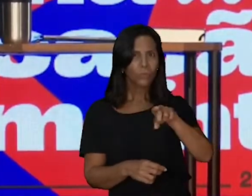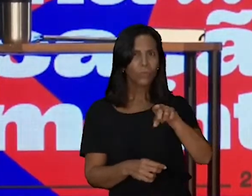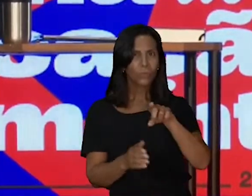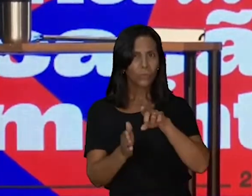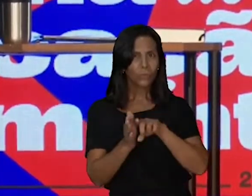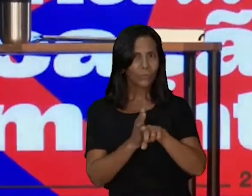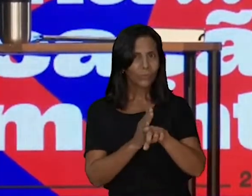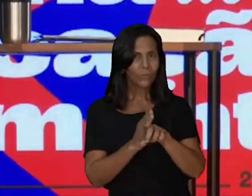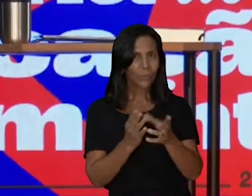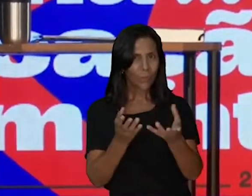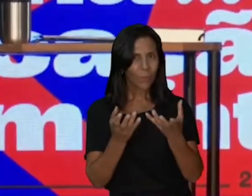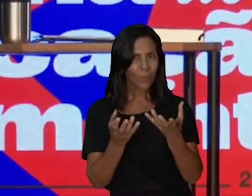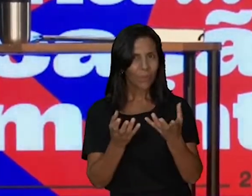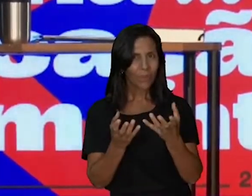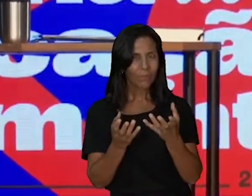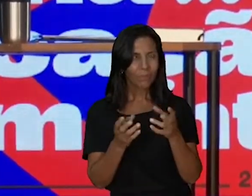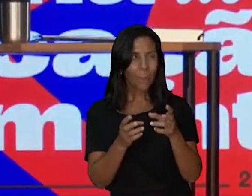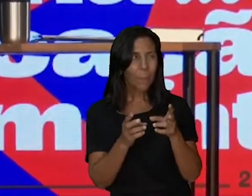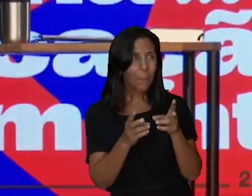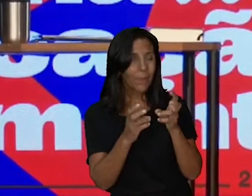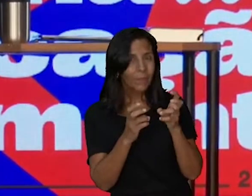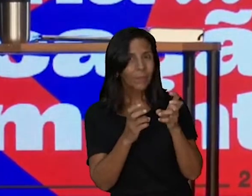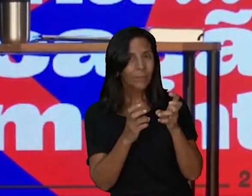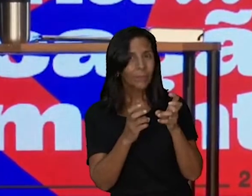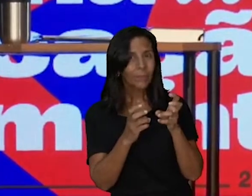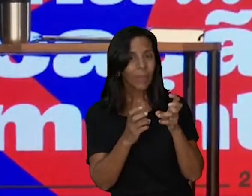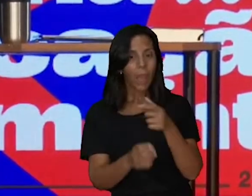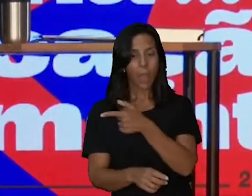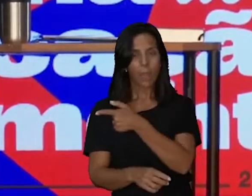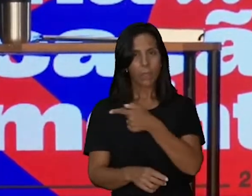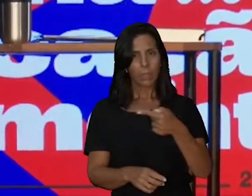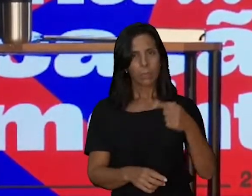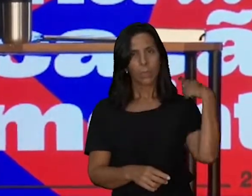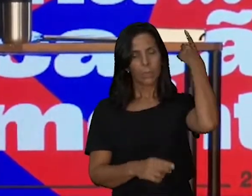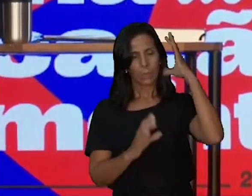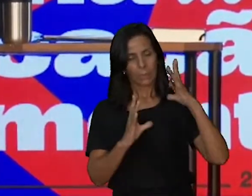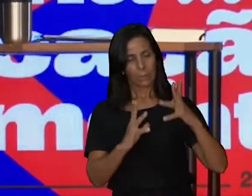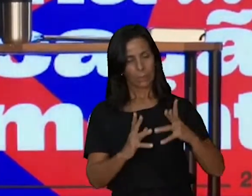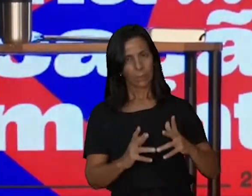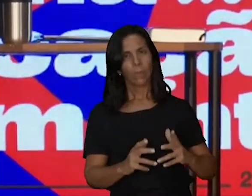Essa não é a primeira semana de santificação que a gente tem.